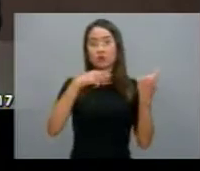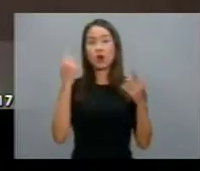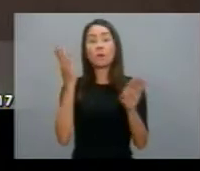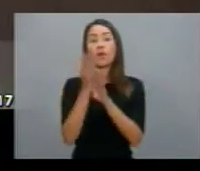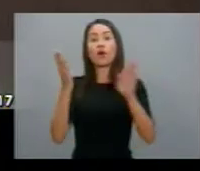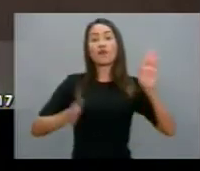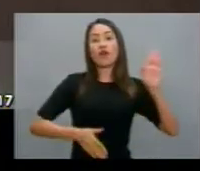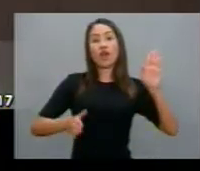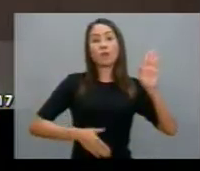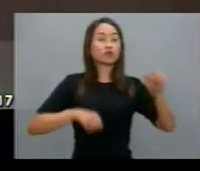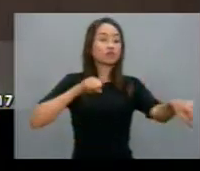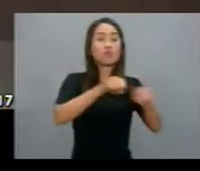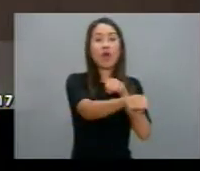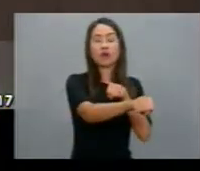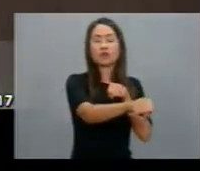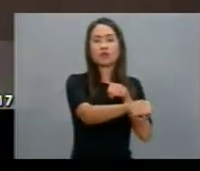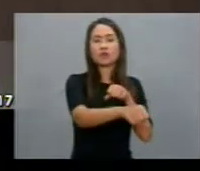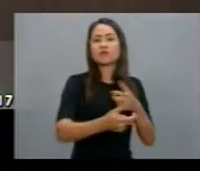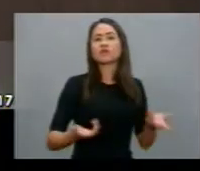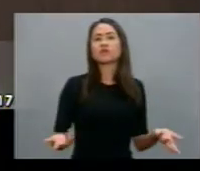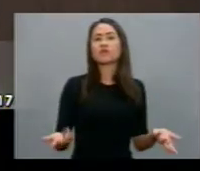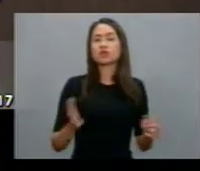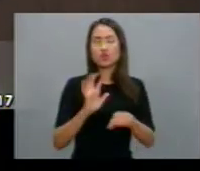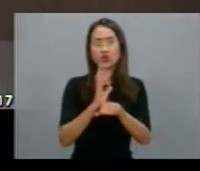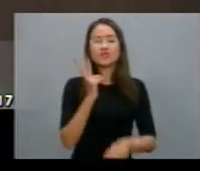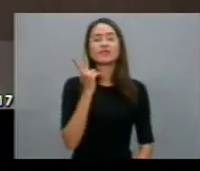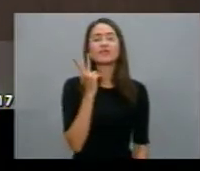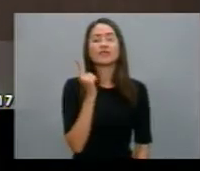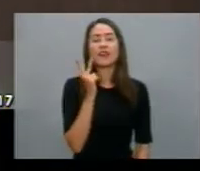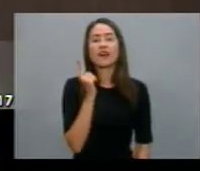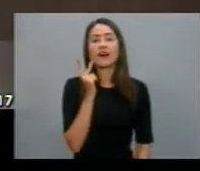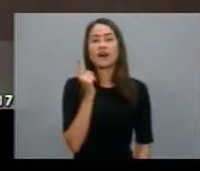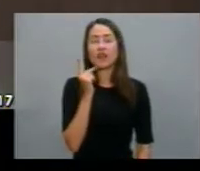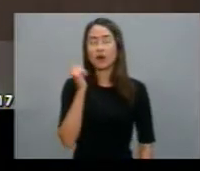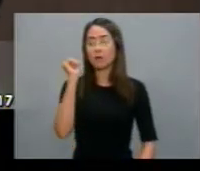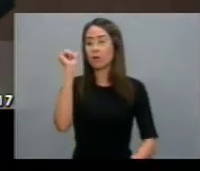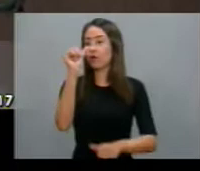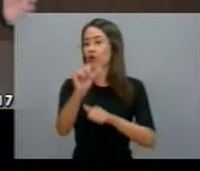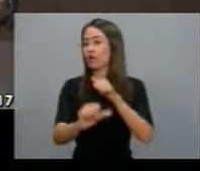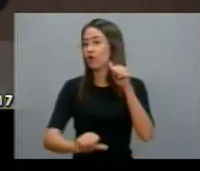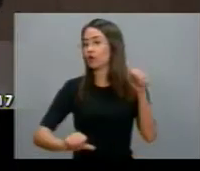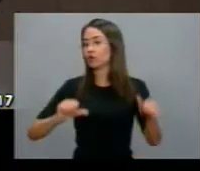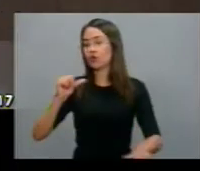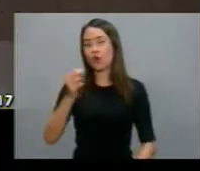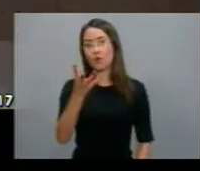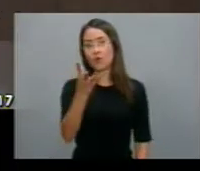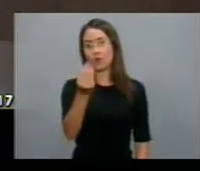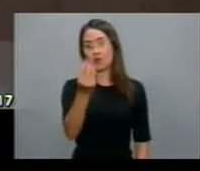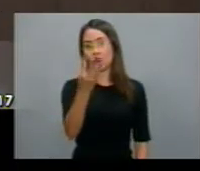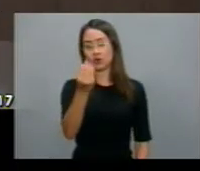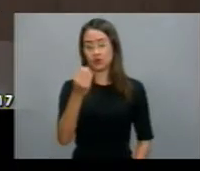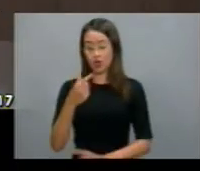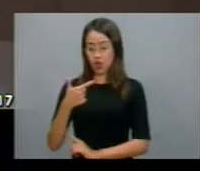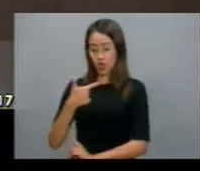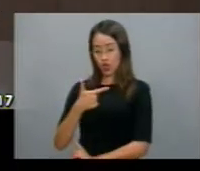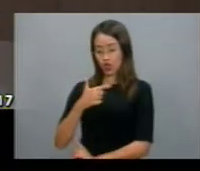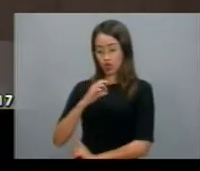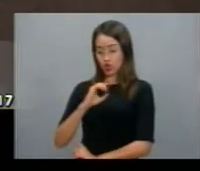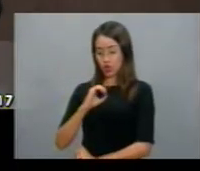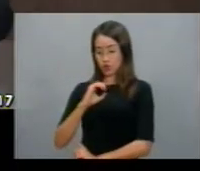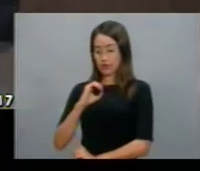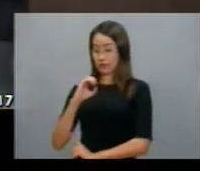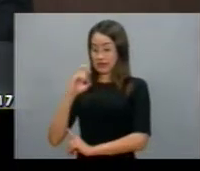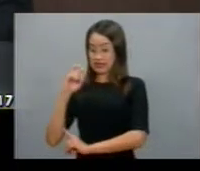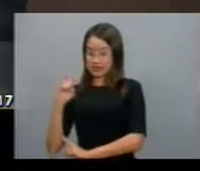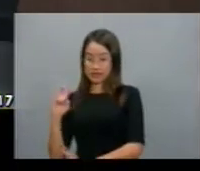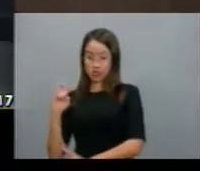número 1, a realidade do Ceará alterou-se muito dos anos 2005, 2006